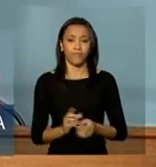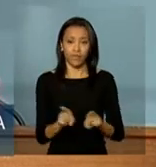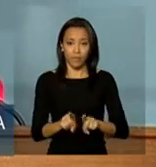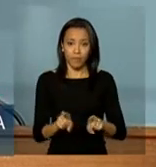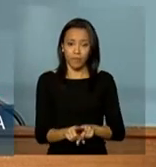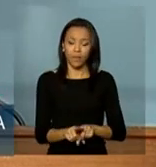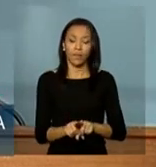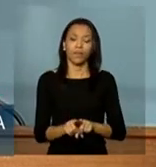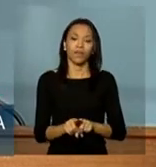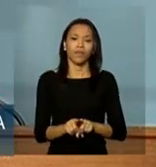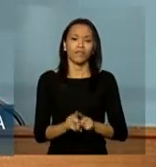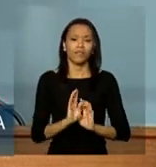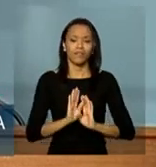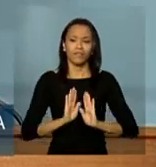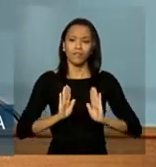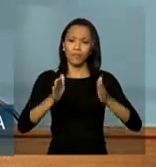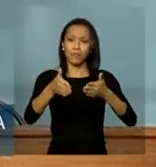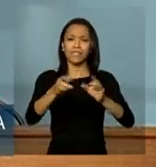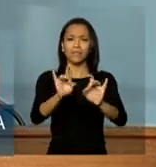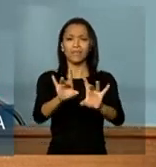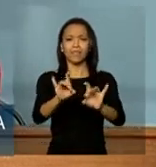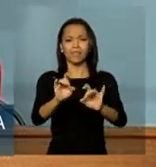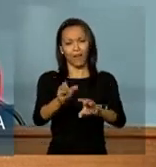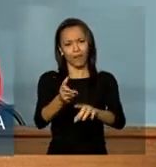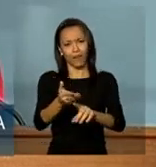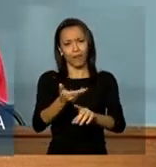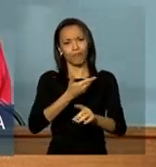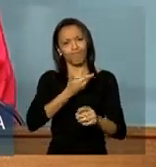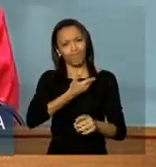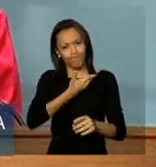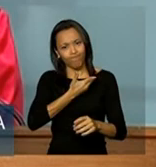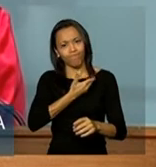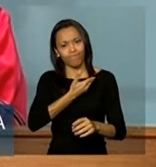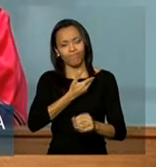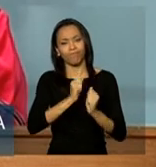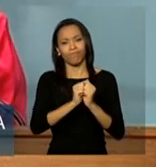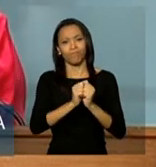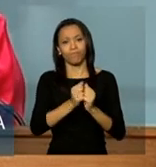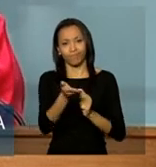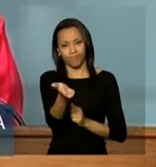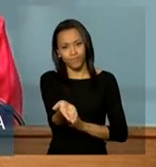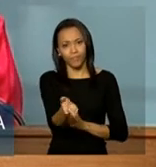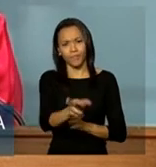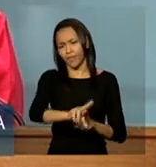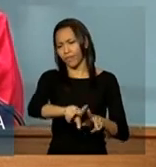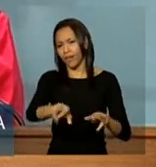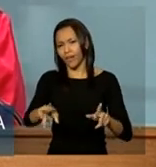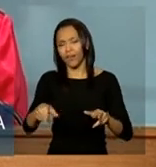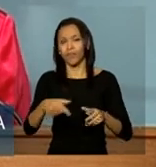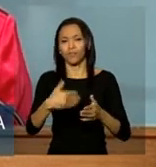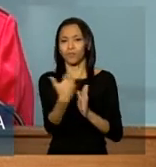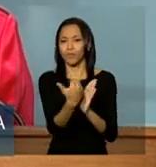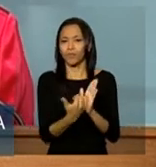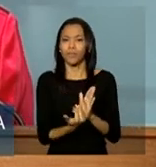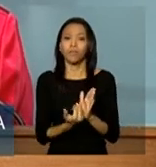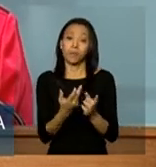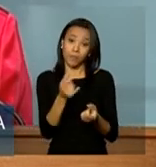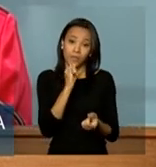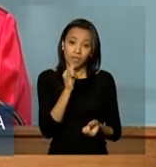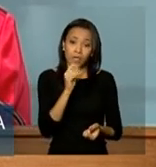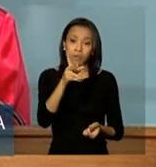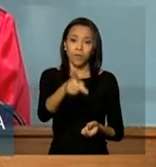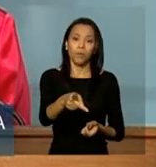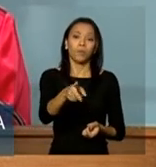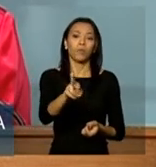Cumprimentar, dirigir um cumprimento especial a um parceiro nosso em vários programas, como o Pronatec,